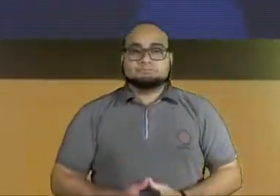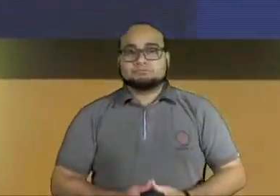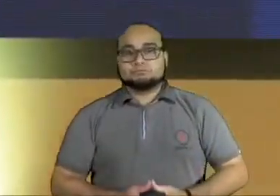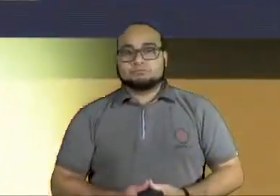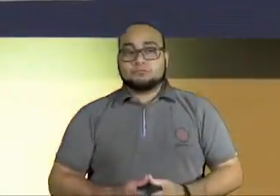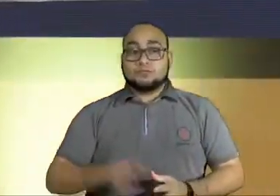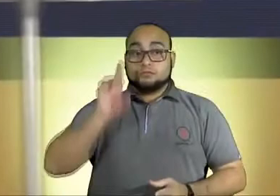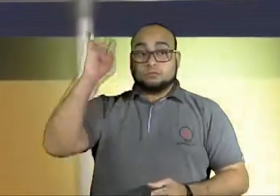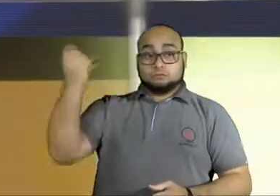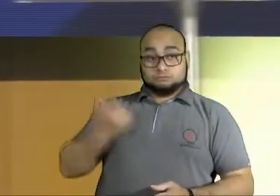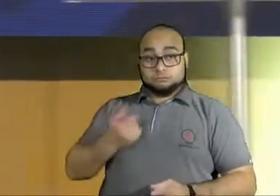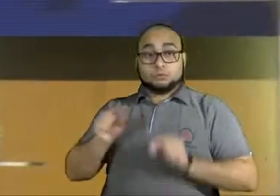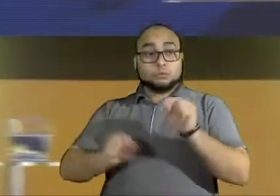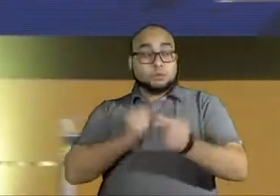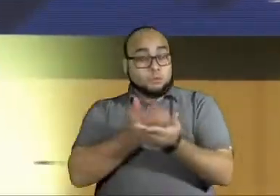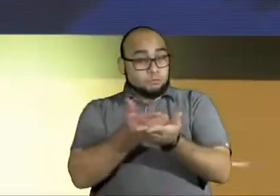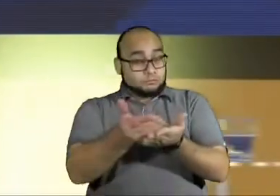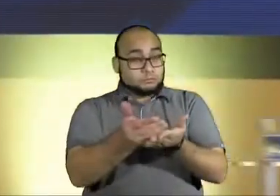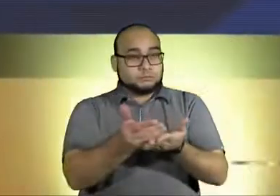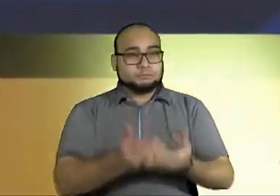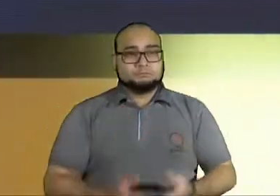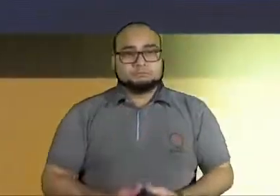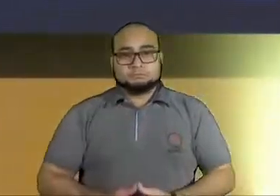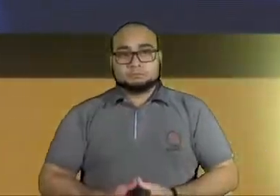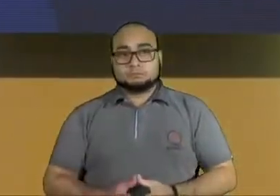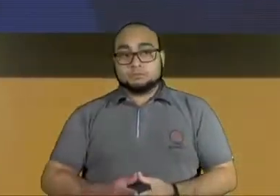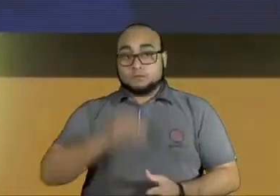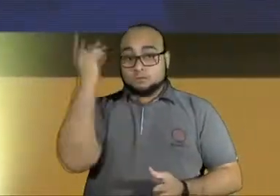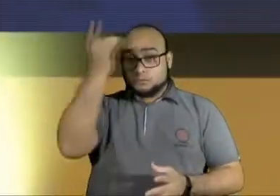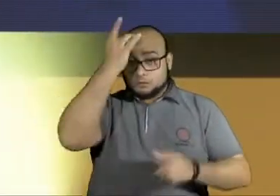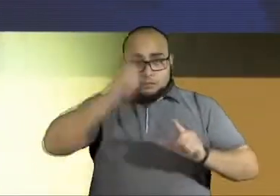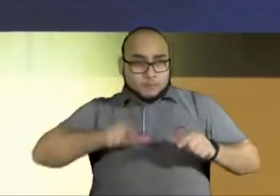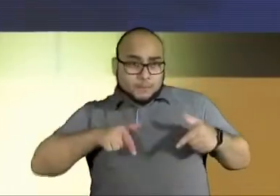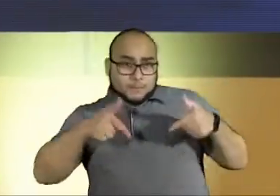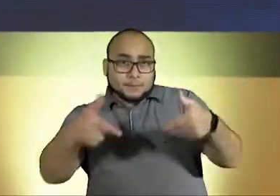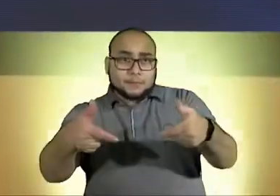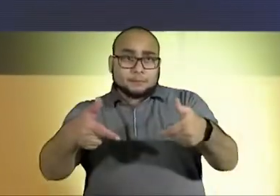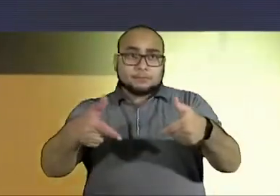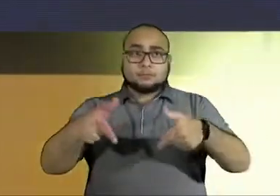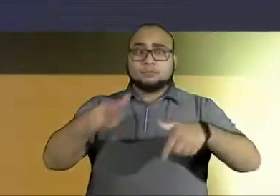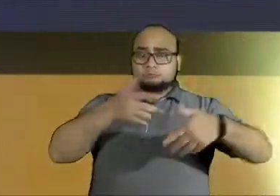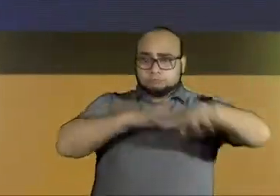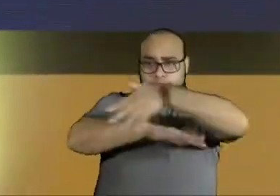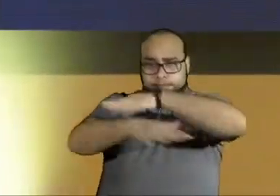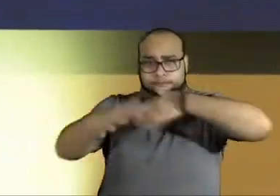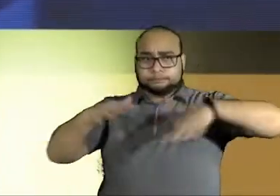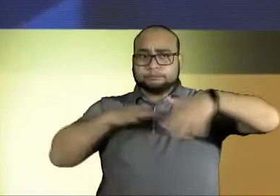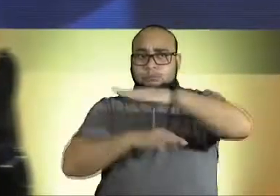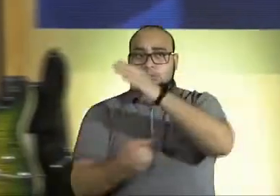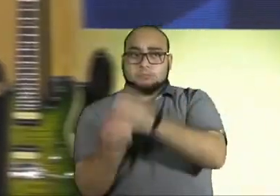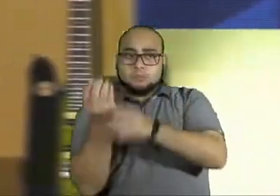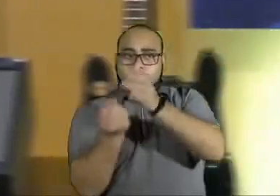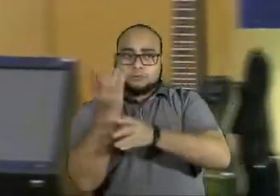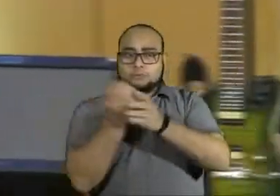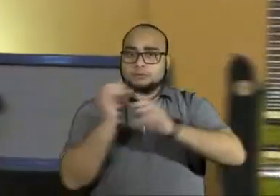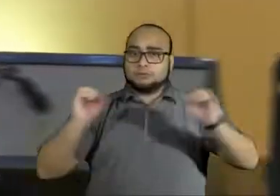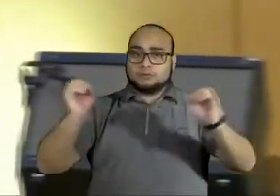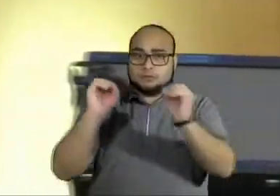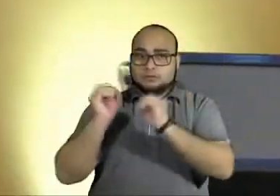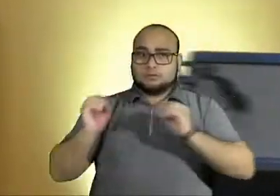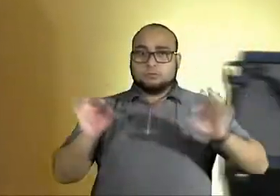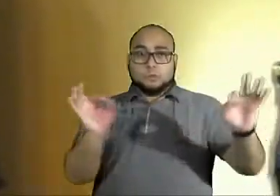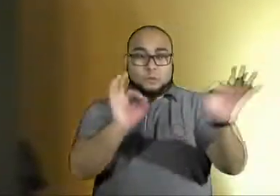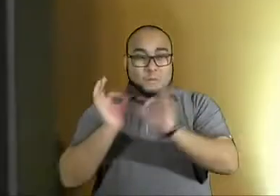no princípio. O Espírito se move, mas não realiza nada, não cria nada, não produz nada, não projeta nada, não